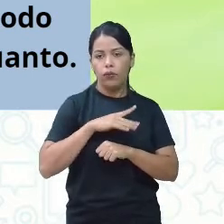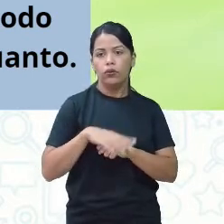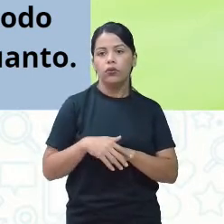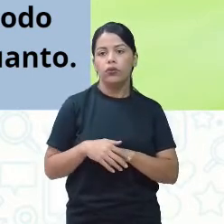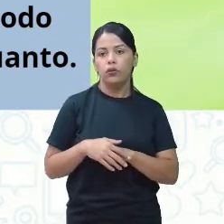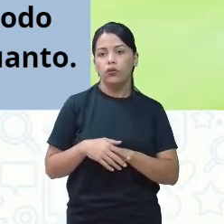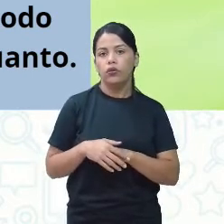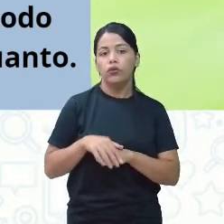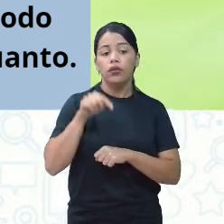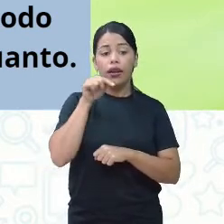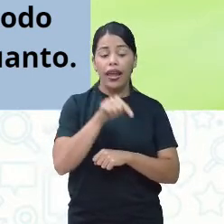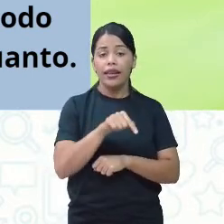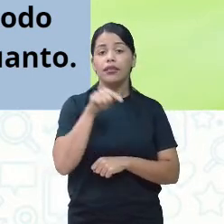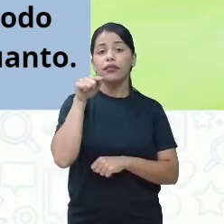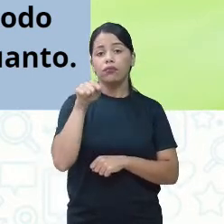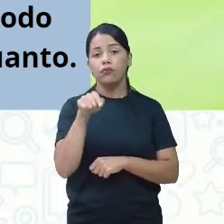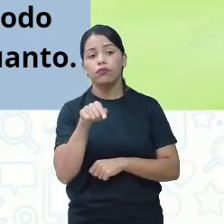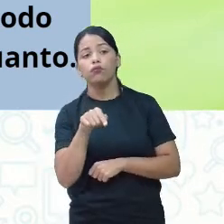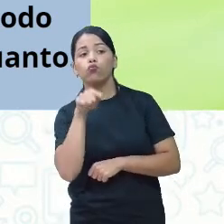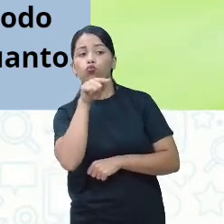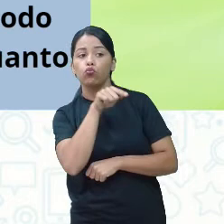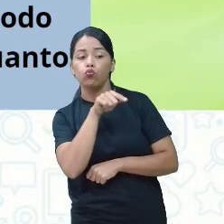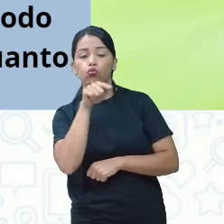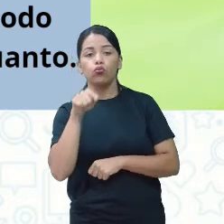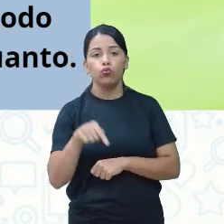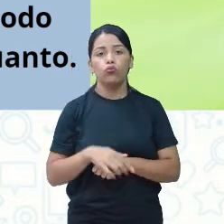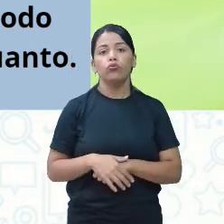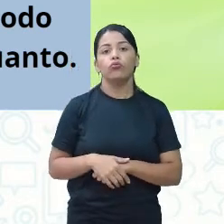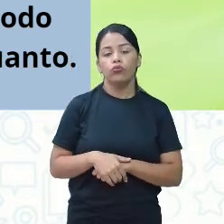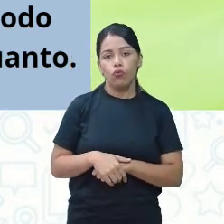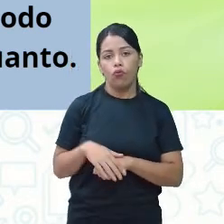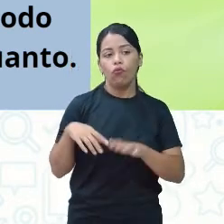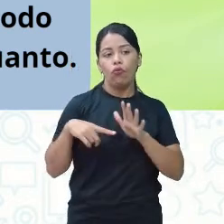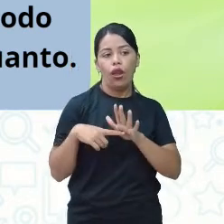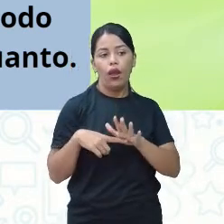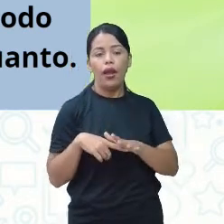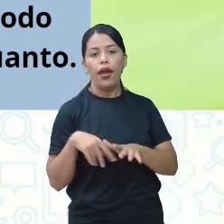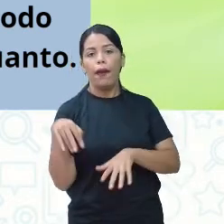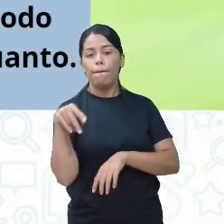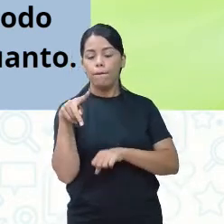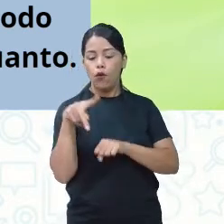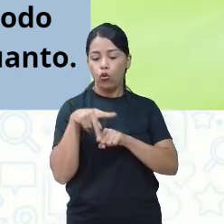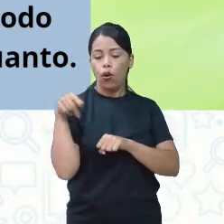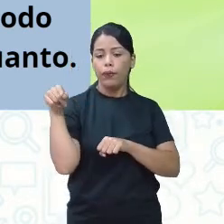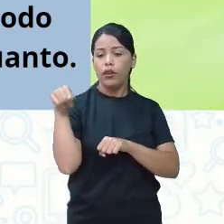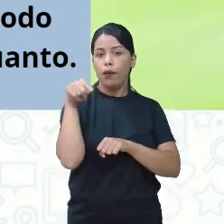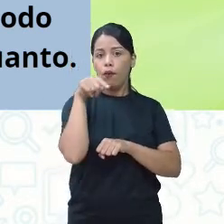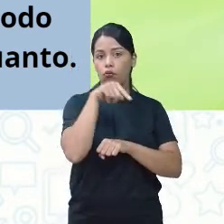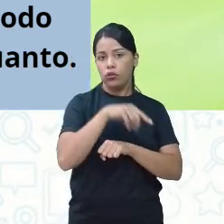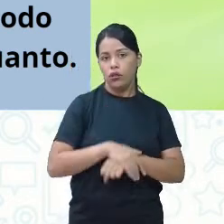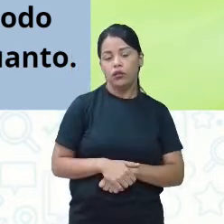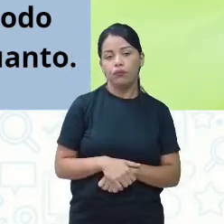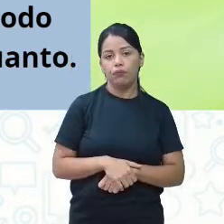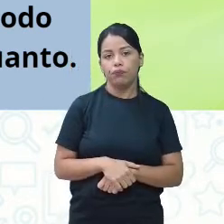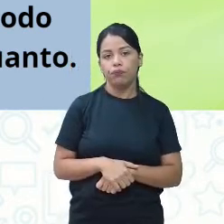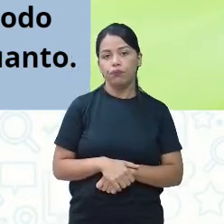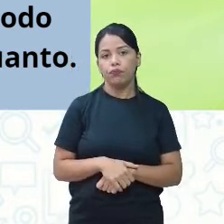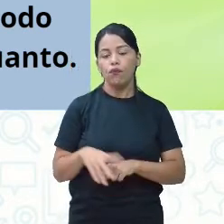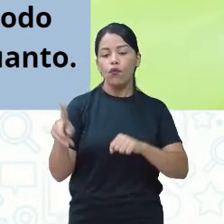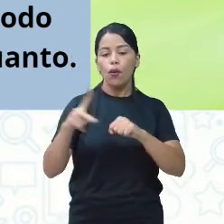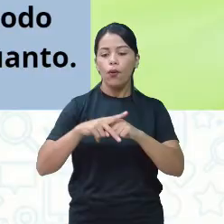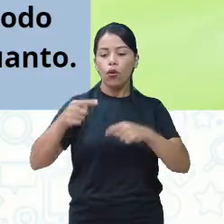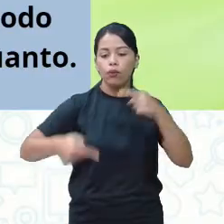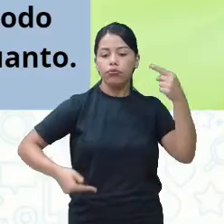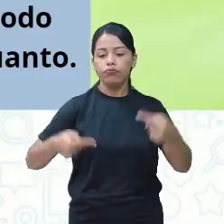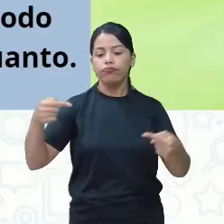este, esta, esses e essas para pronomes demonstrativos. Indefinidos, a gente tem algum, nenhum,